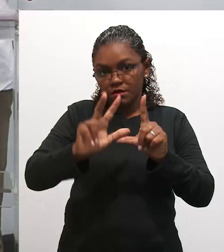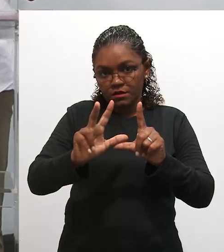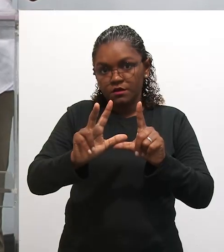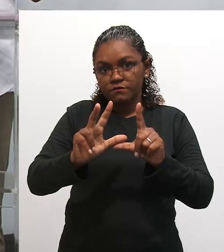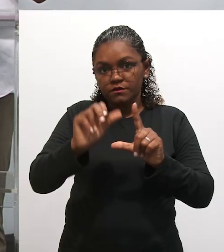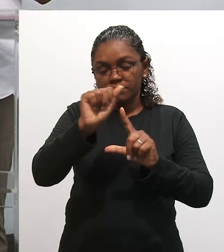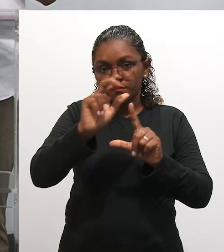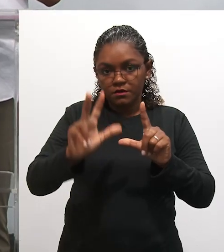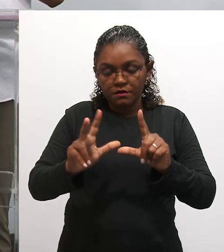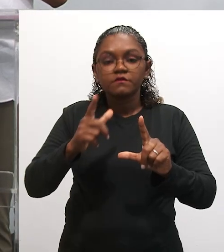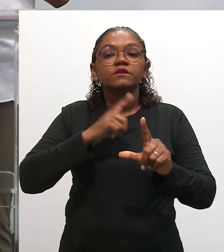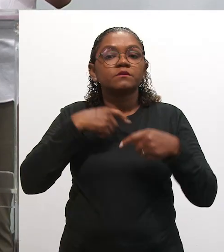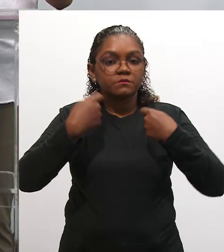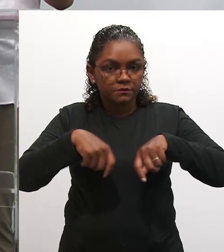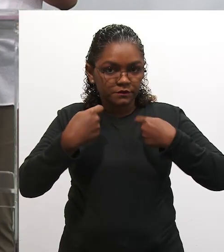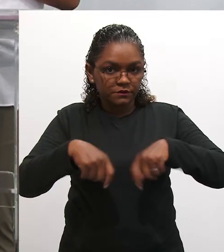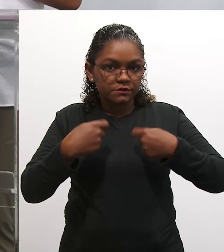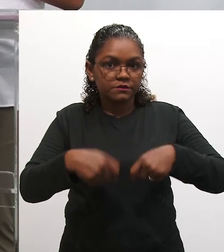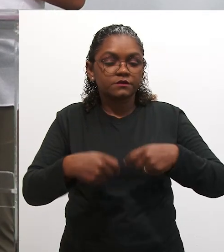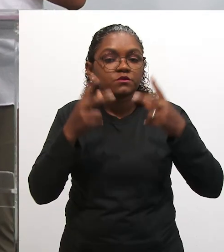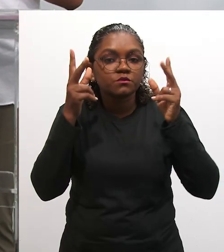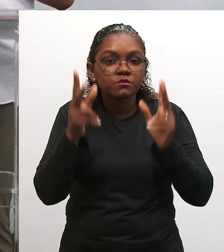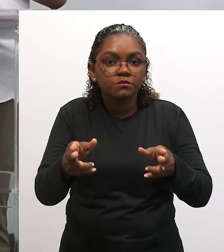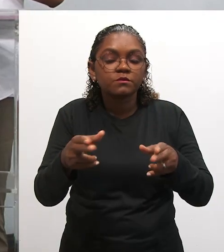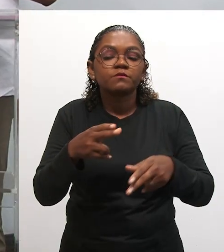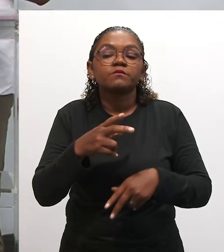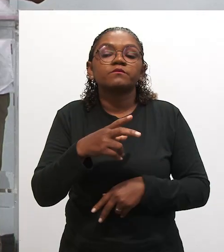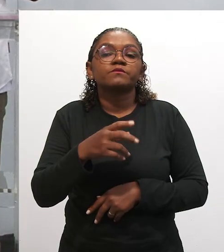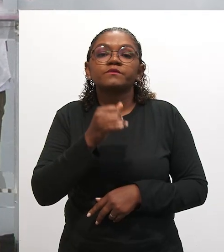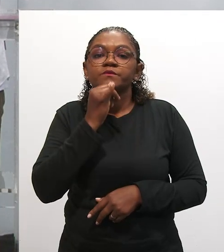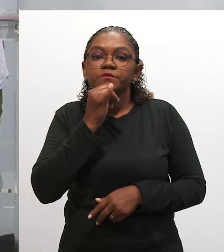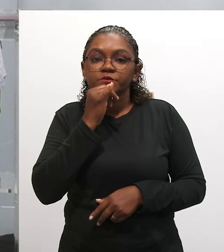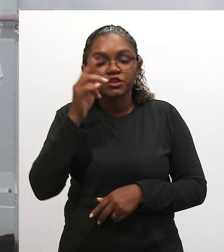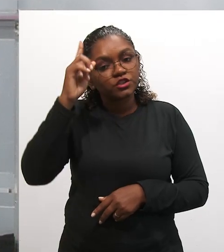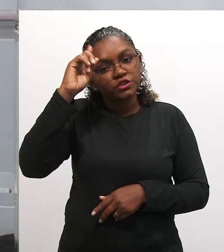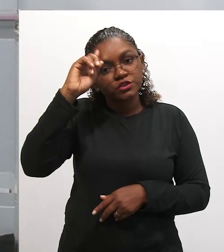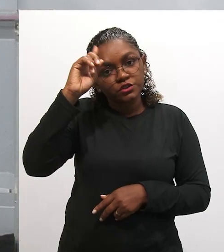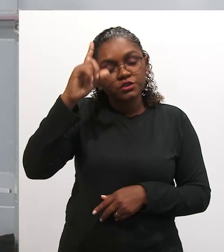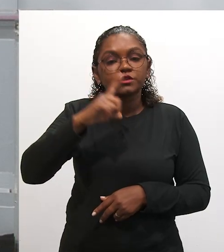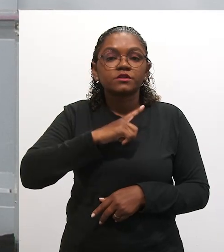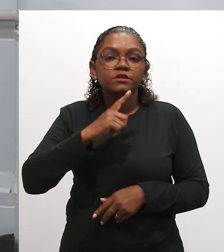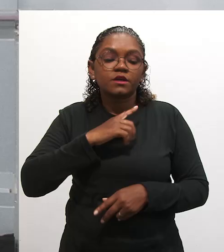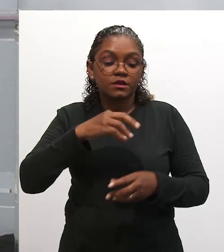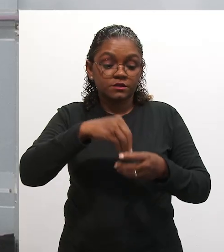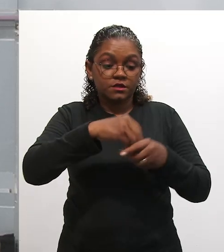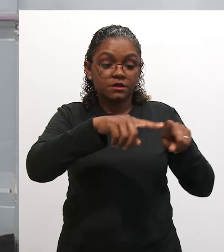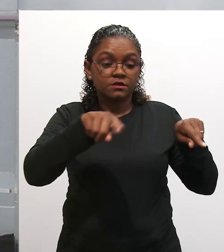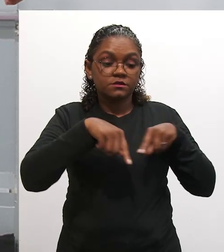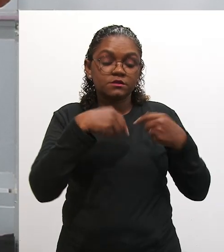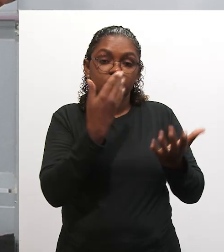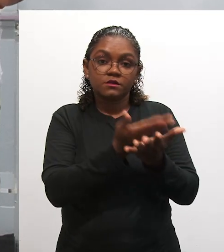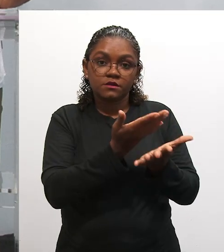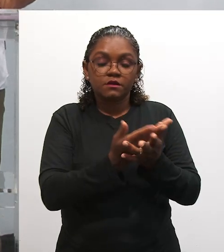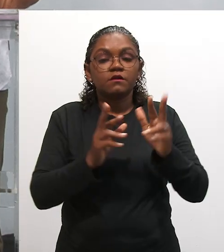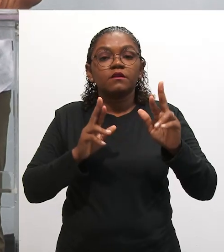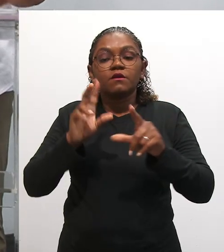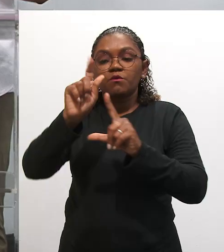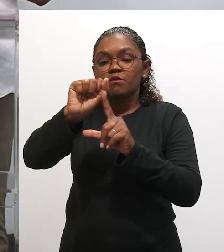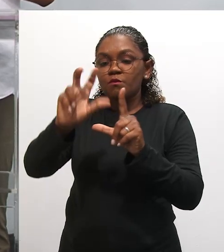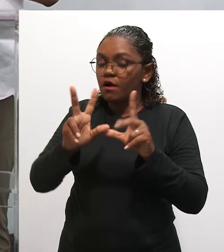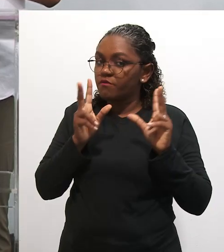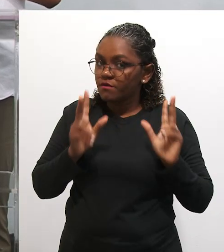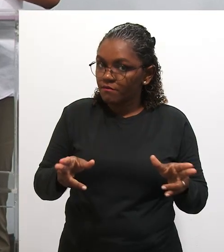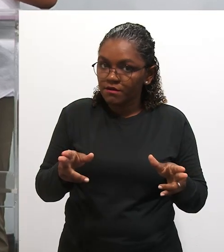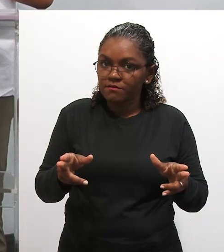também se faz necessário. Assim como a gente tem na realidade do dia a dia, dentro da sala de aula, no AVA não é diferente.